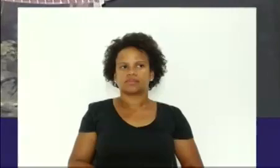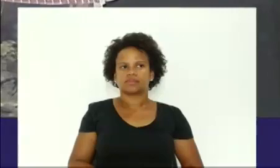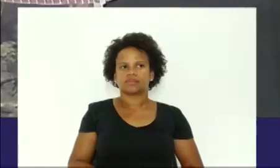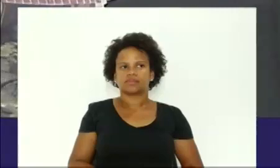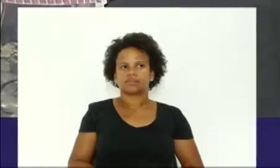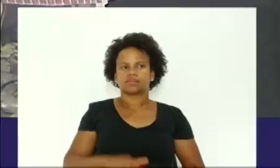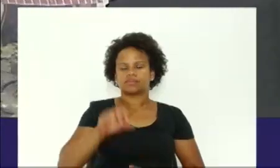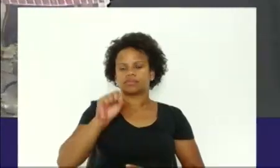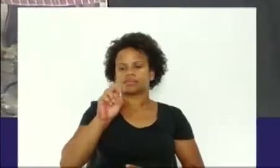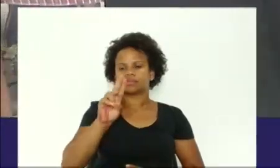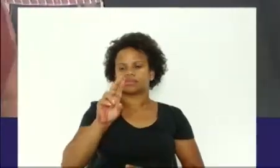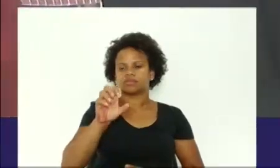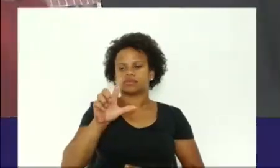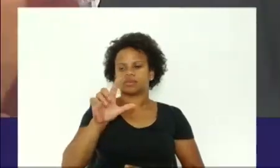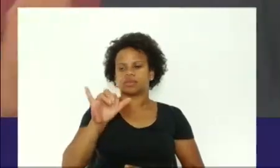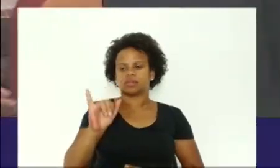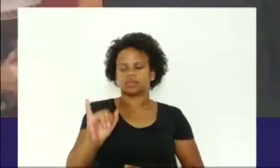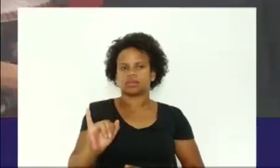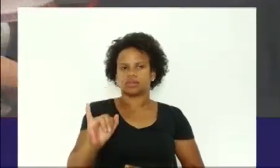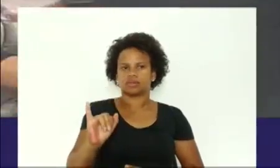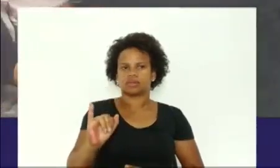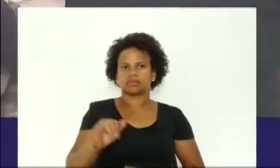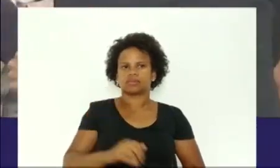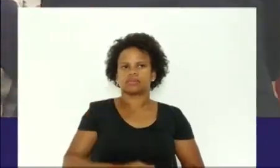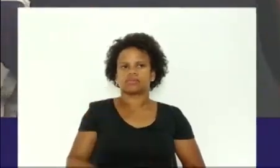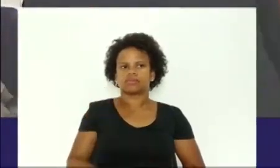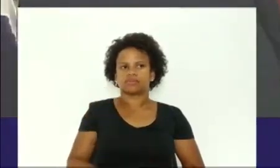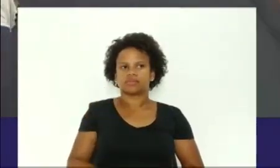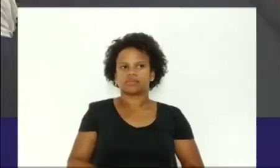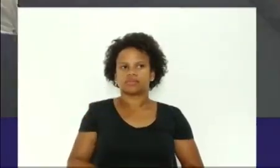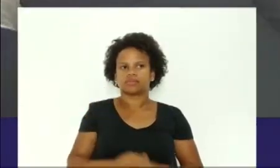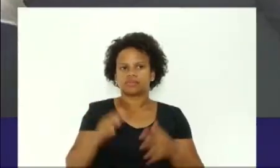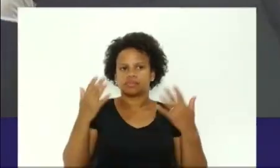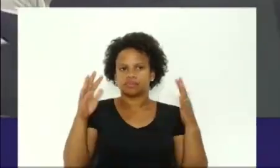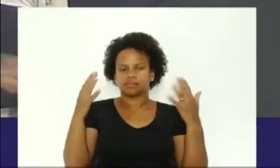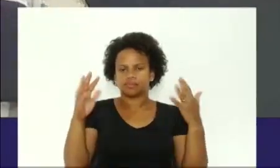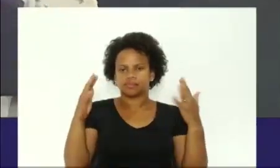Sueli Aparecida Soares Xavier de Barros